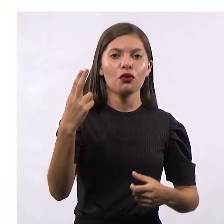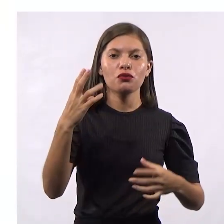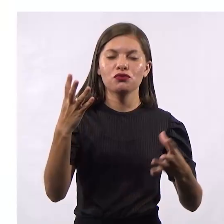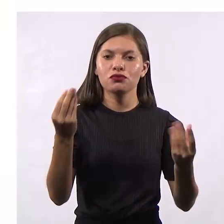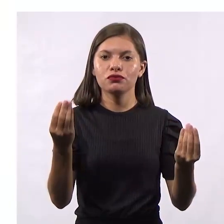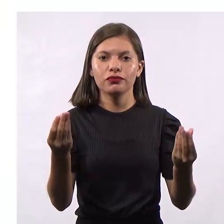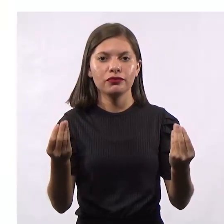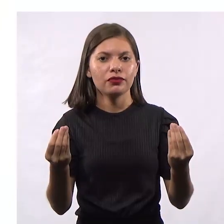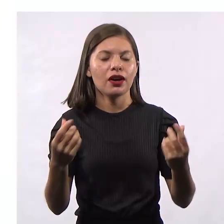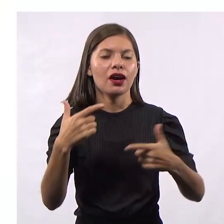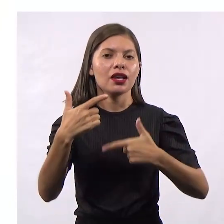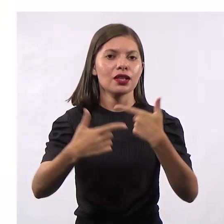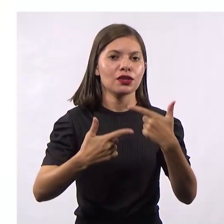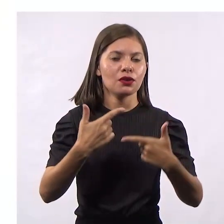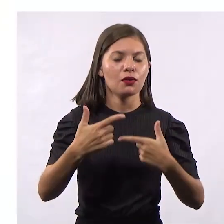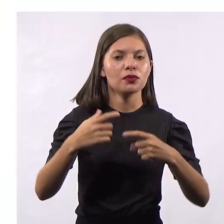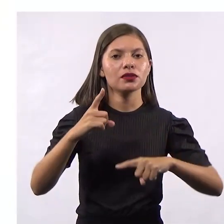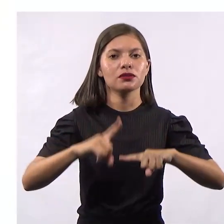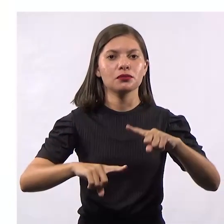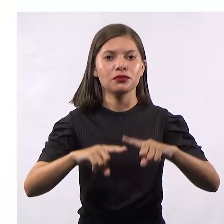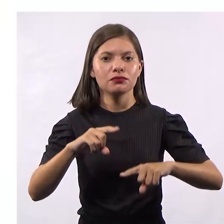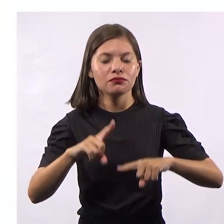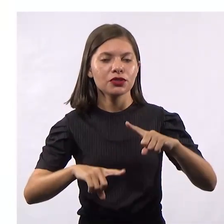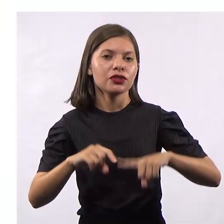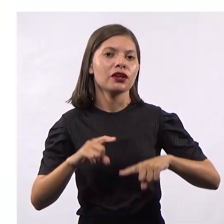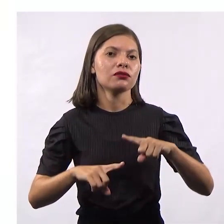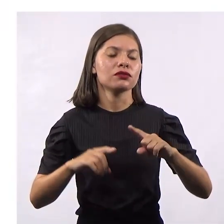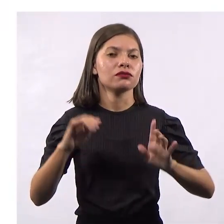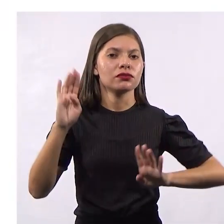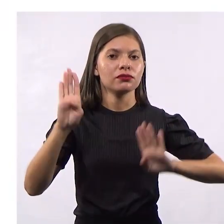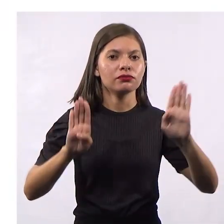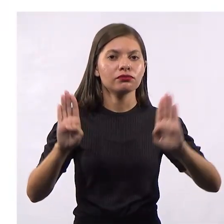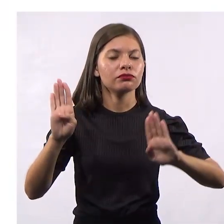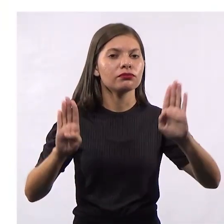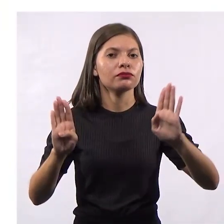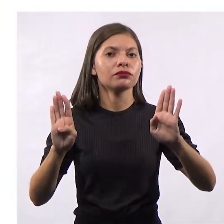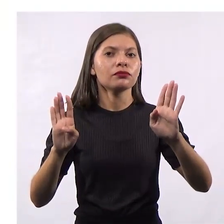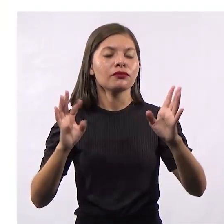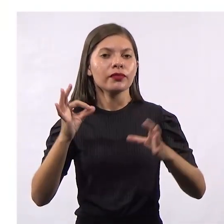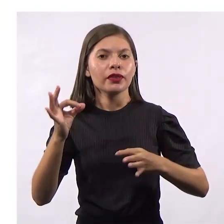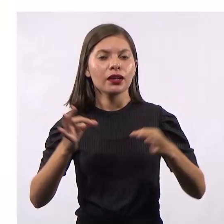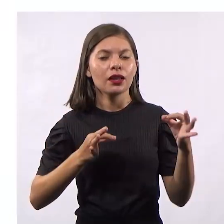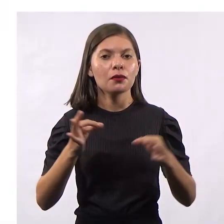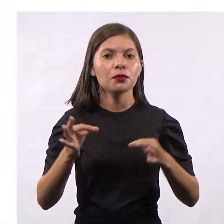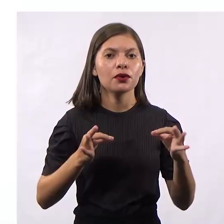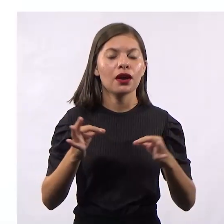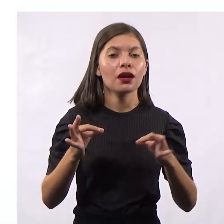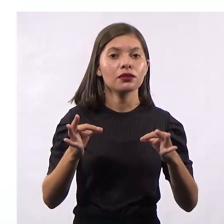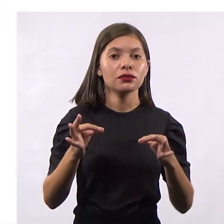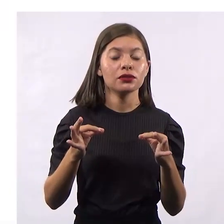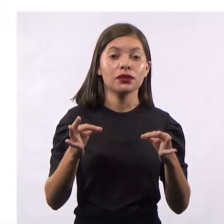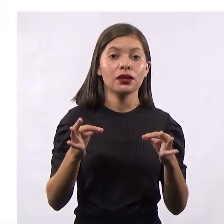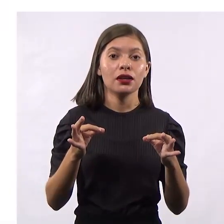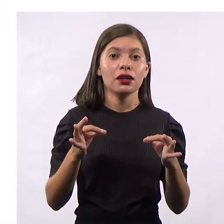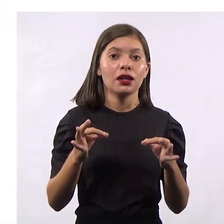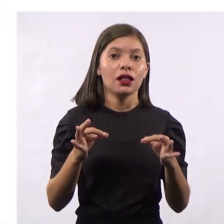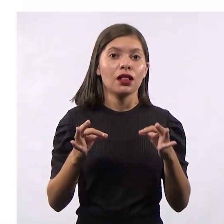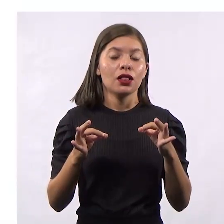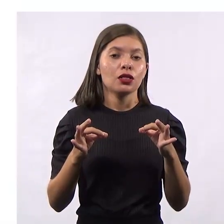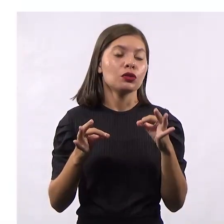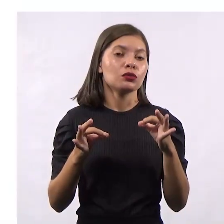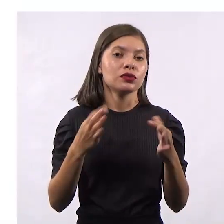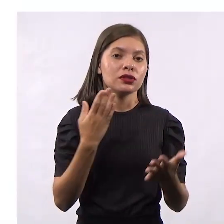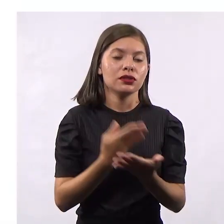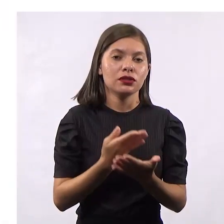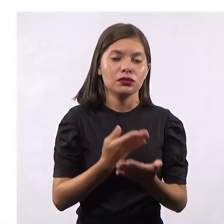de obras ou de serviços, objeto da licitação, elaborado com base nas indicações dos